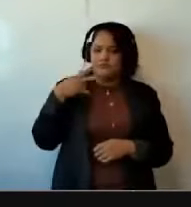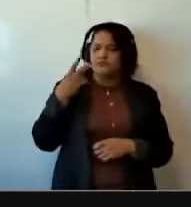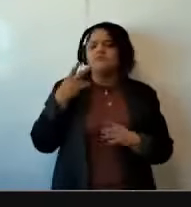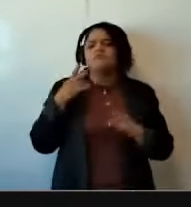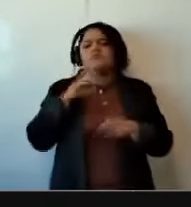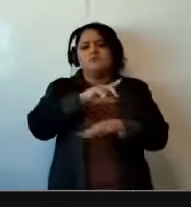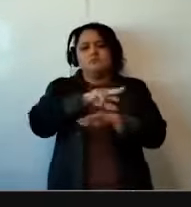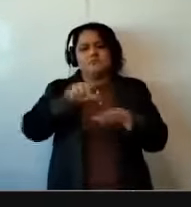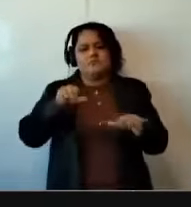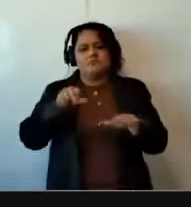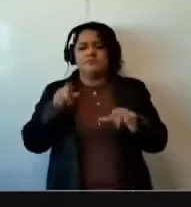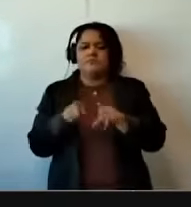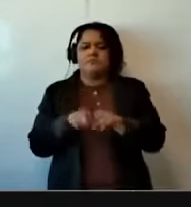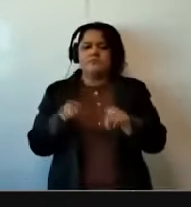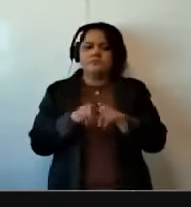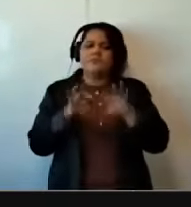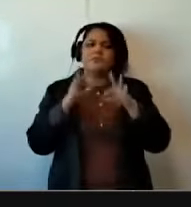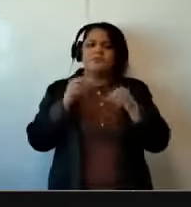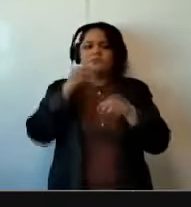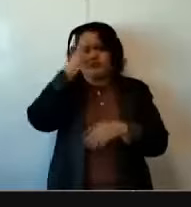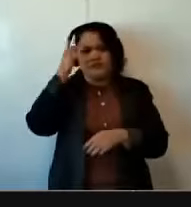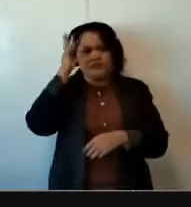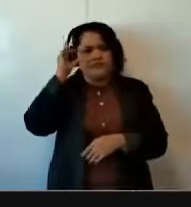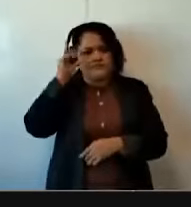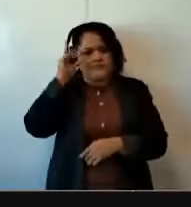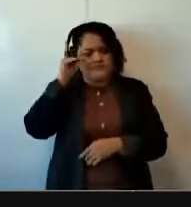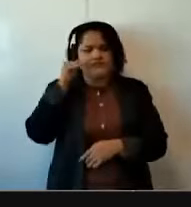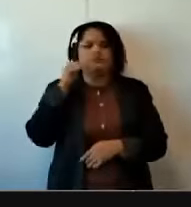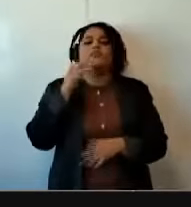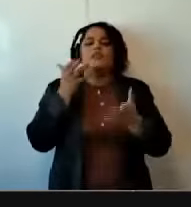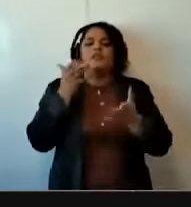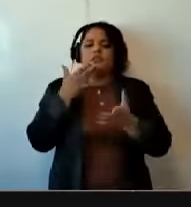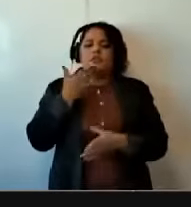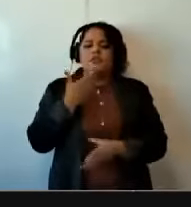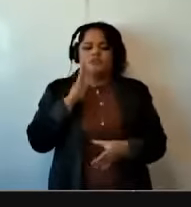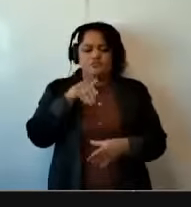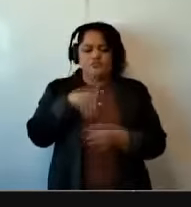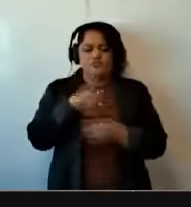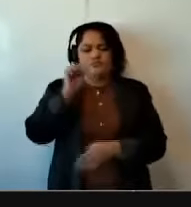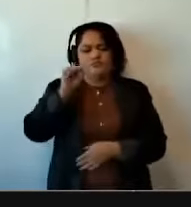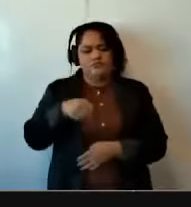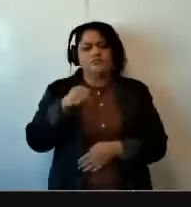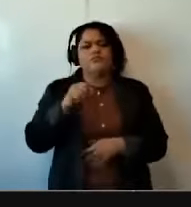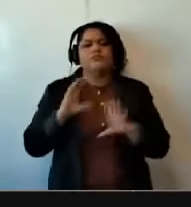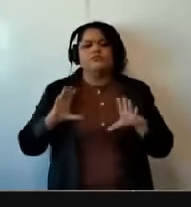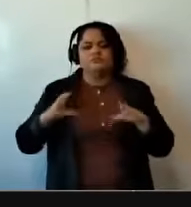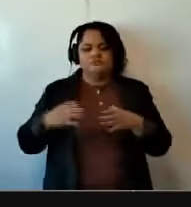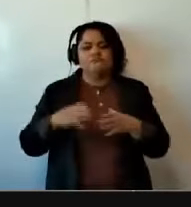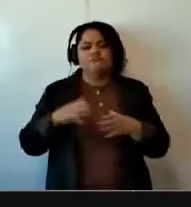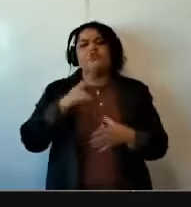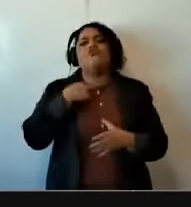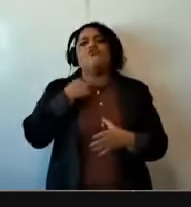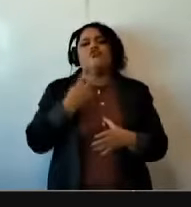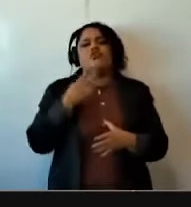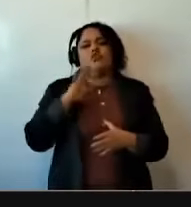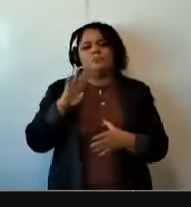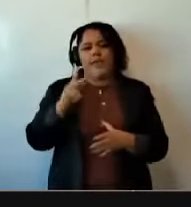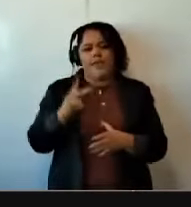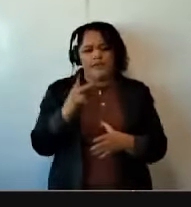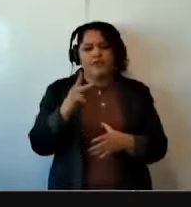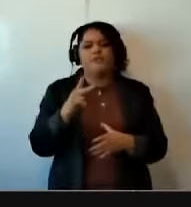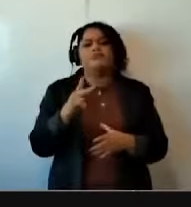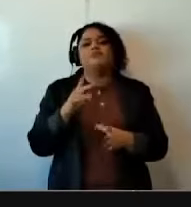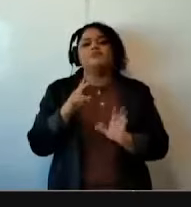encaminhar a votação, sim, em nome da Frente Parlamentar Voz de BH, e dizer para o vereador Braulio que é um projeto de lei